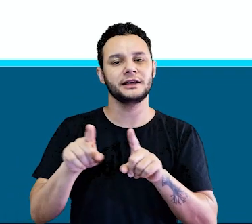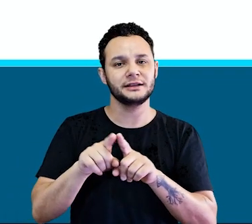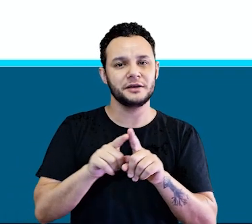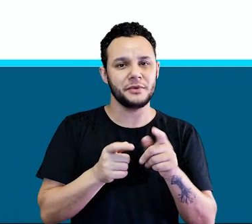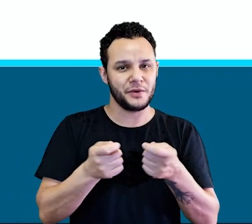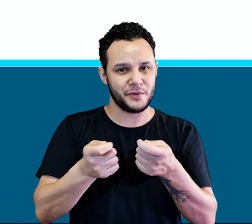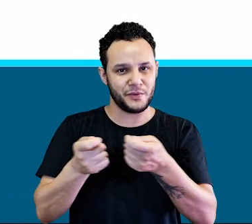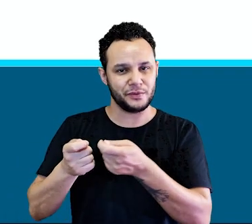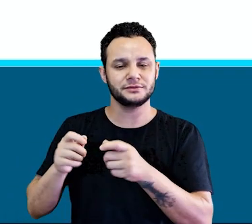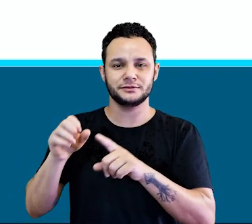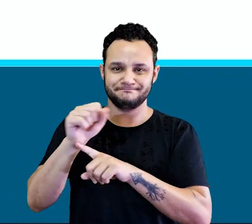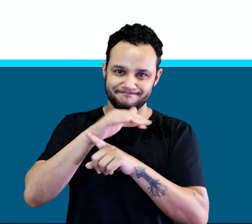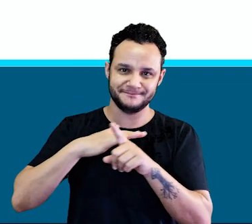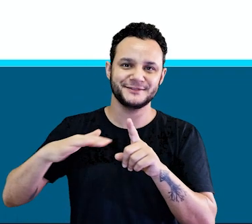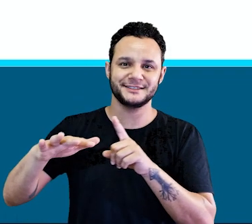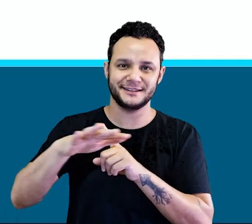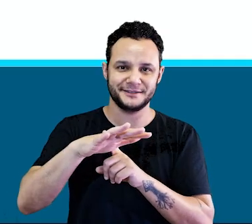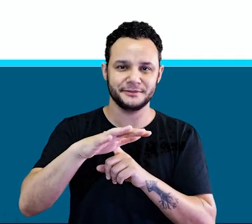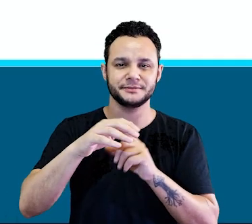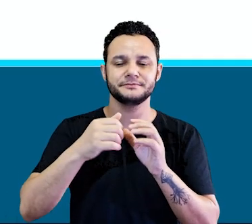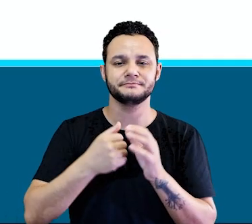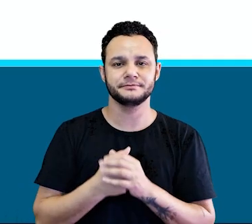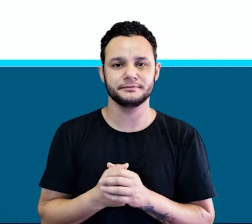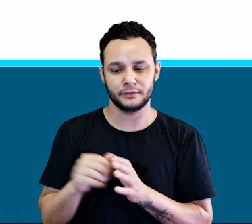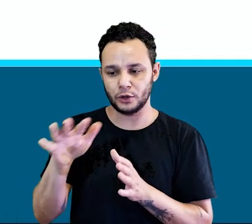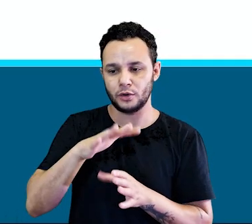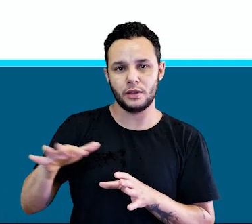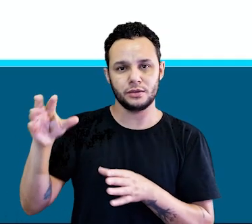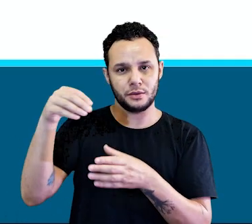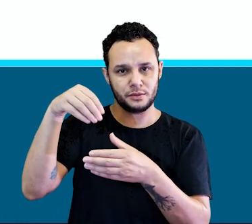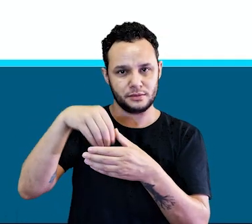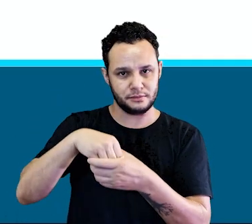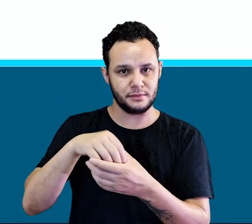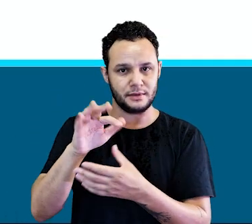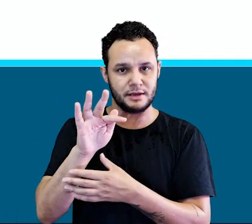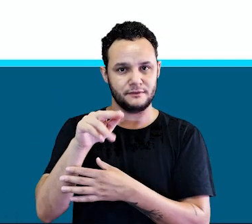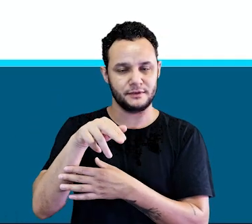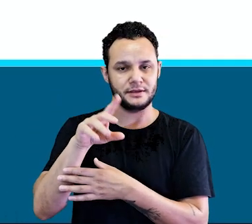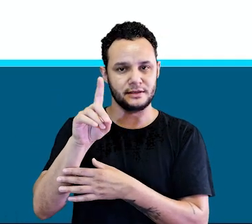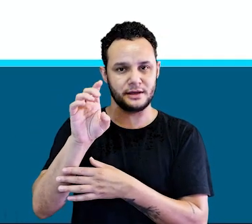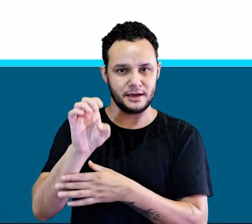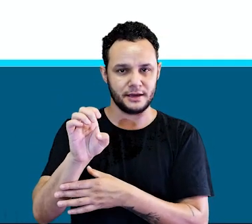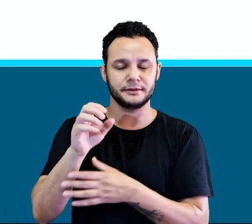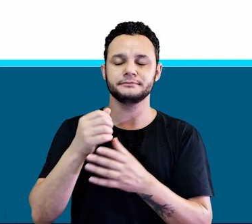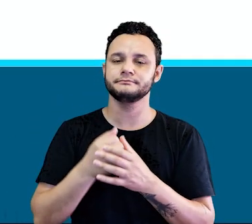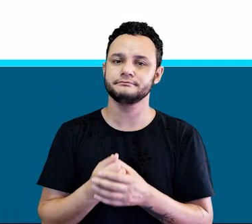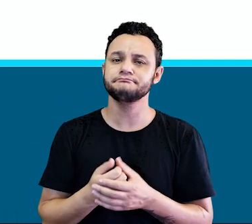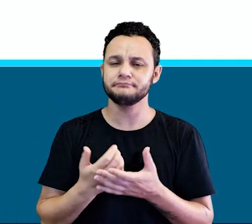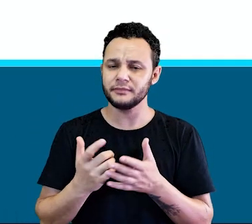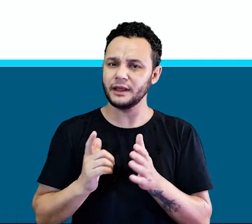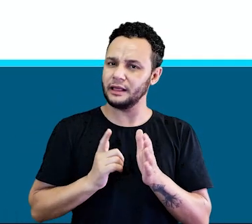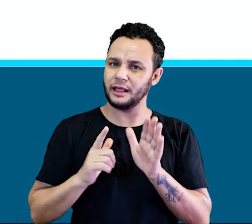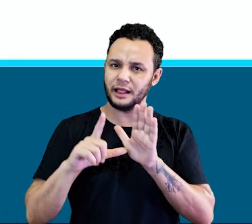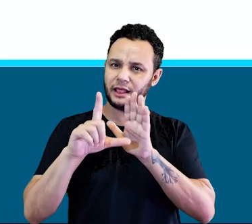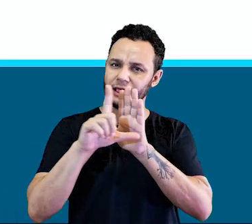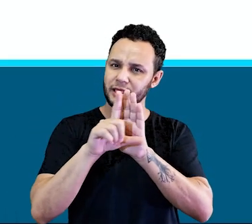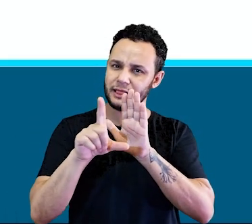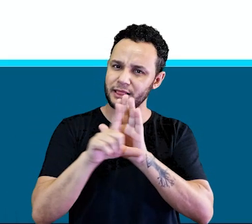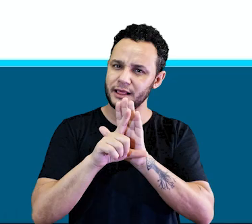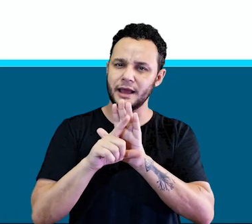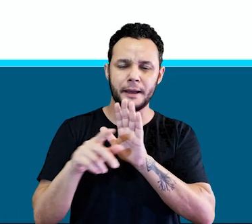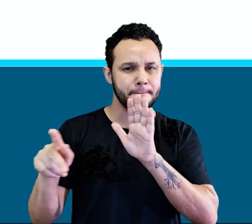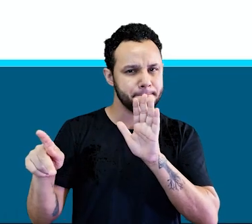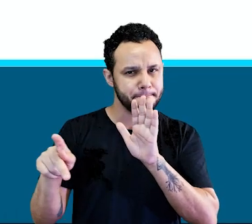da comunidade e do controle social. Tá? Bom, gente, então a gente tem a gente tem